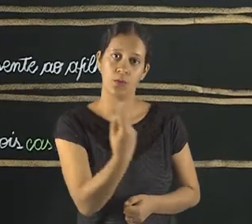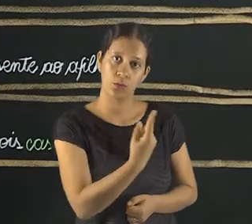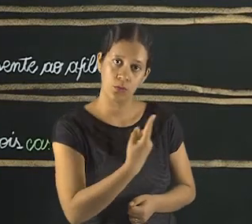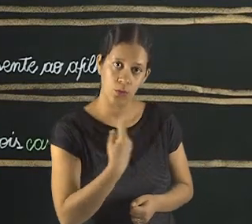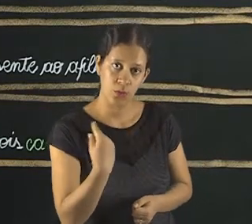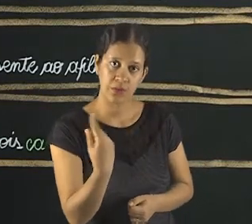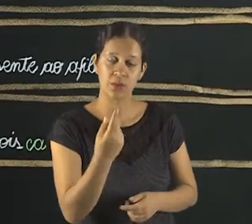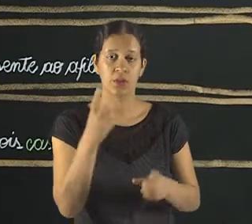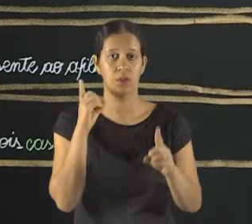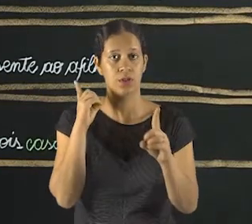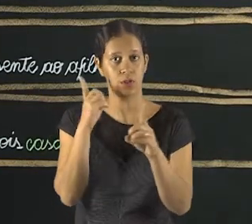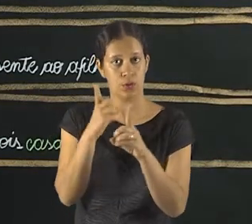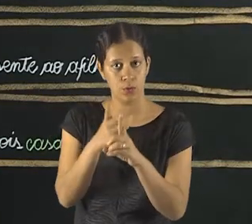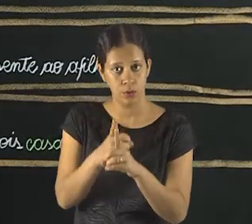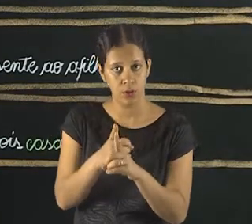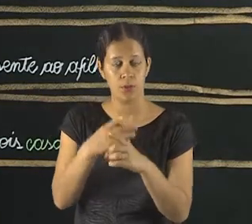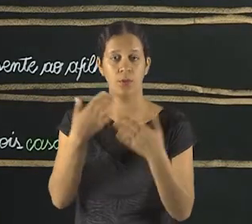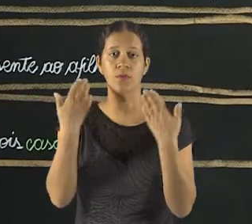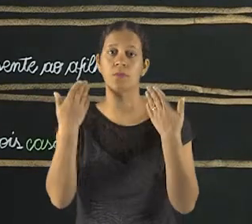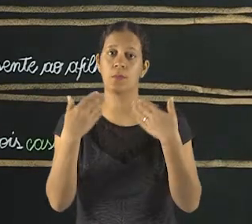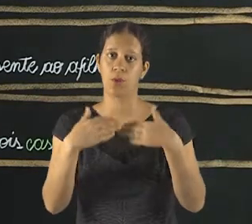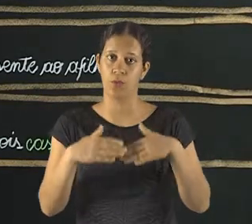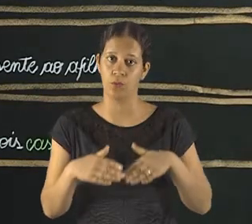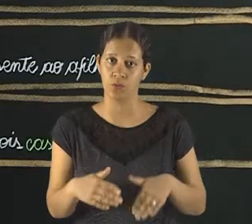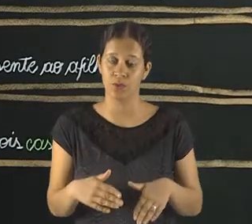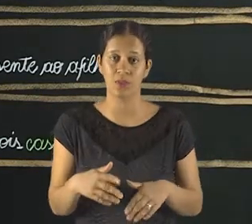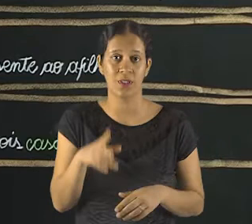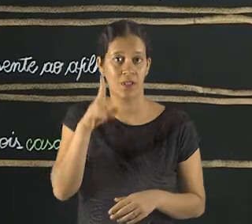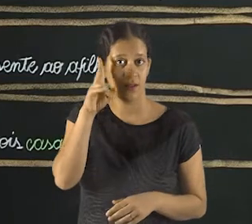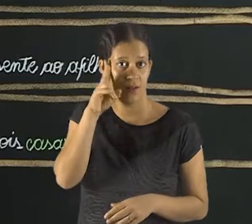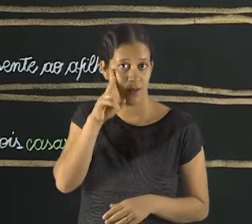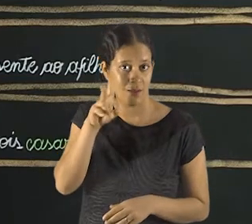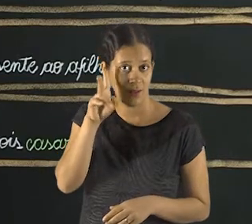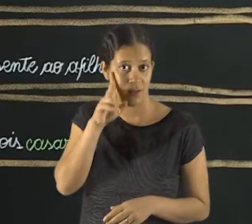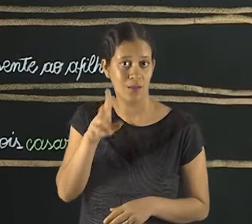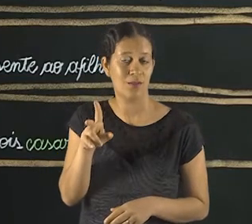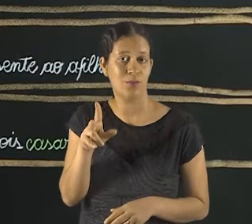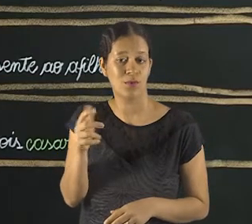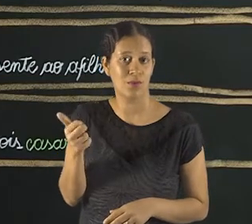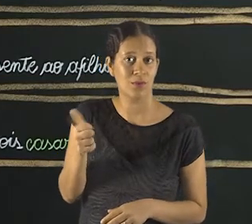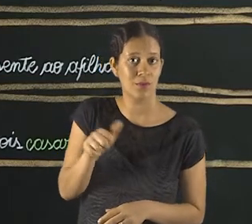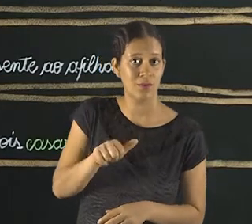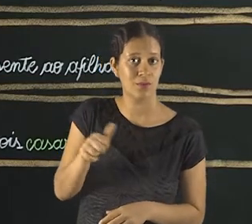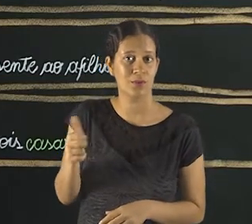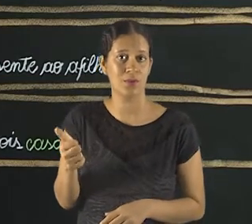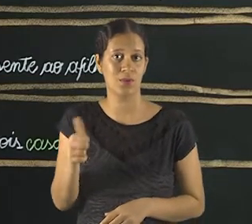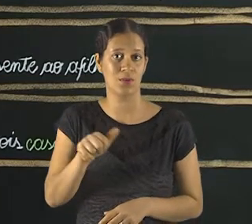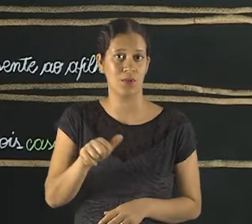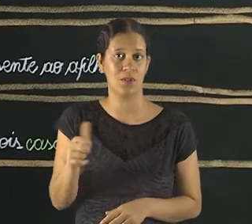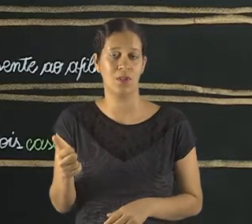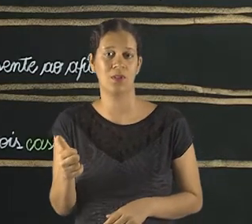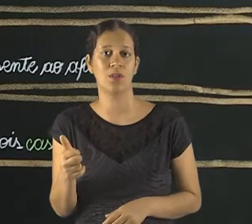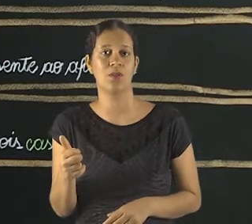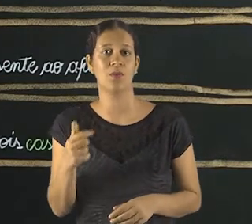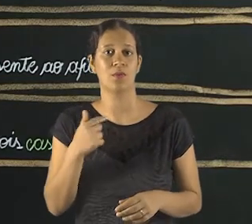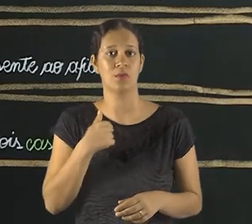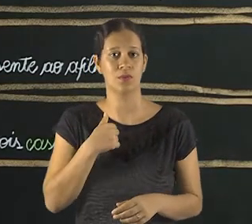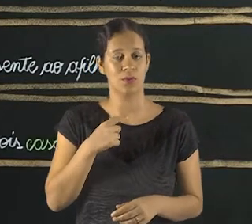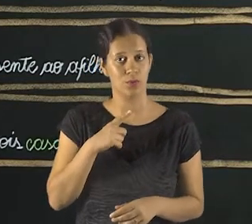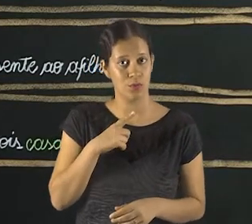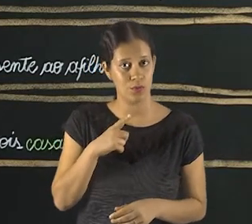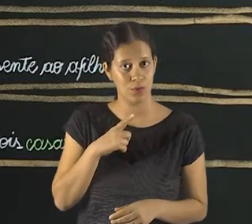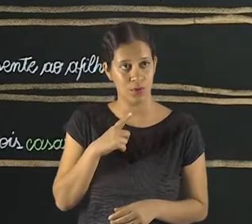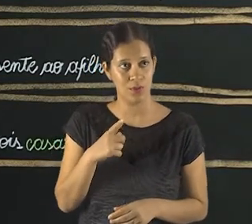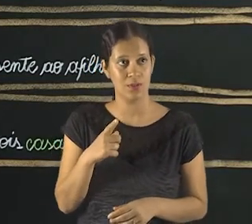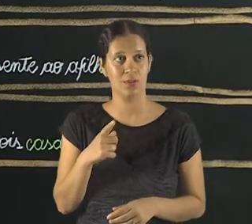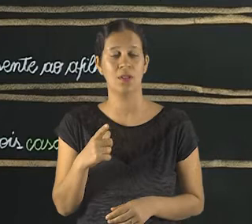oração. Nós encontramos as provas. Lembra que na análise sintática eu preciso identificar os diversos elementos que estão em jogo.